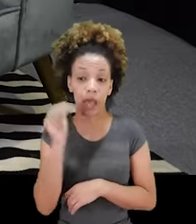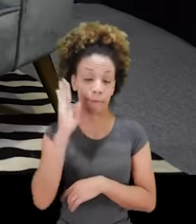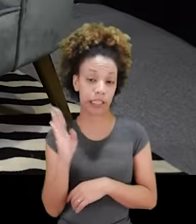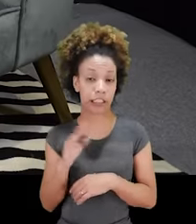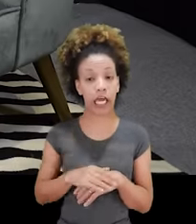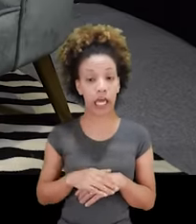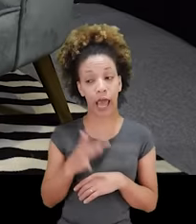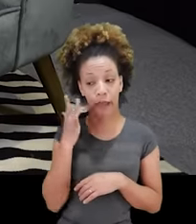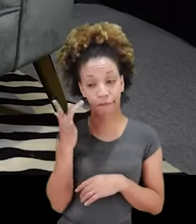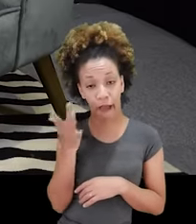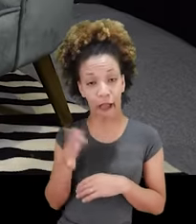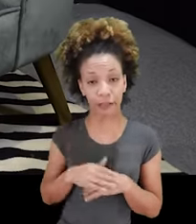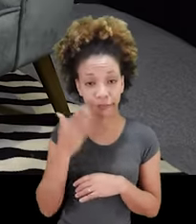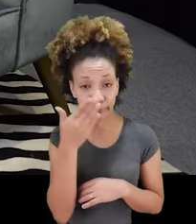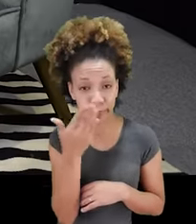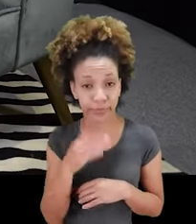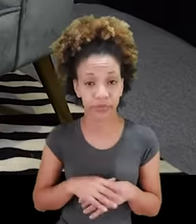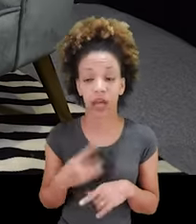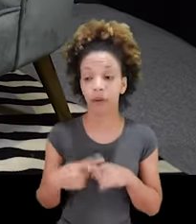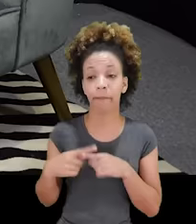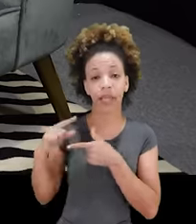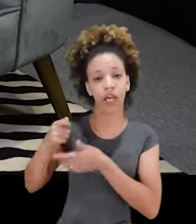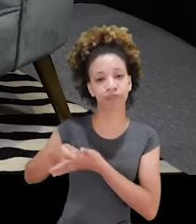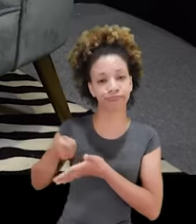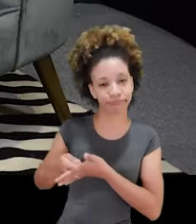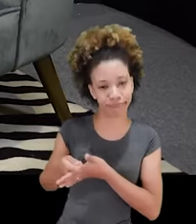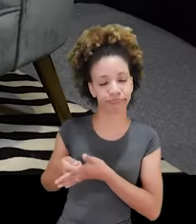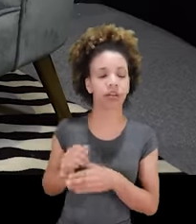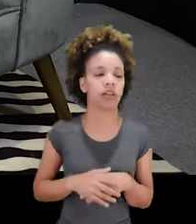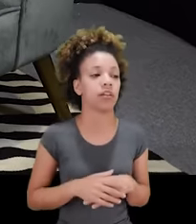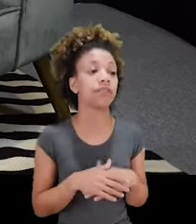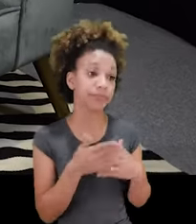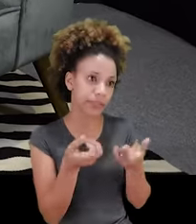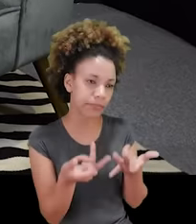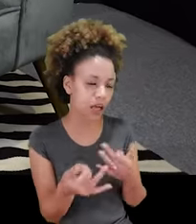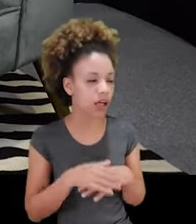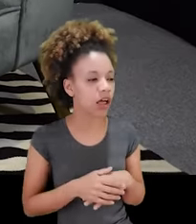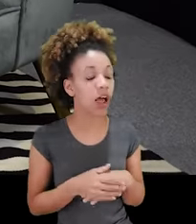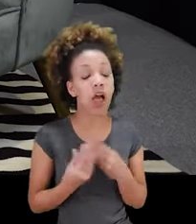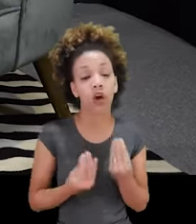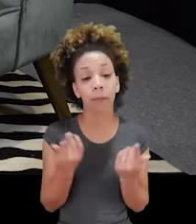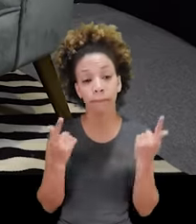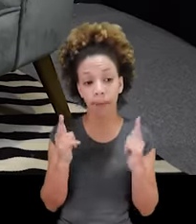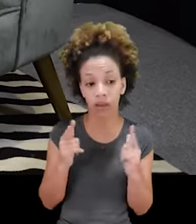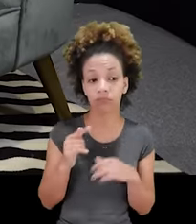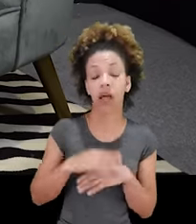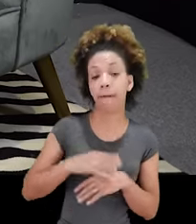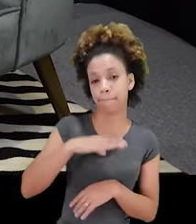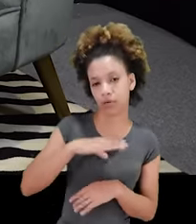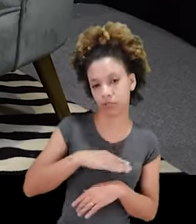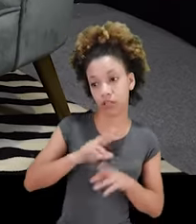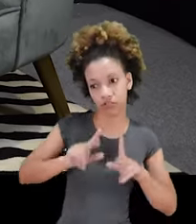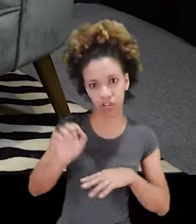brasileira, ela é mais fácil, porque a Europa ela é mais conservadora e tradicional. E aí, pronto, andei em ovos. Como é na balada na Europa,